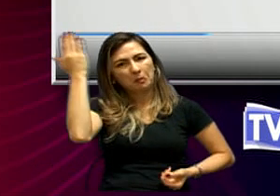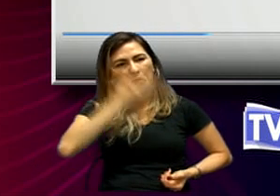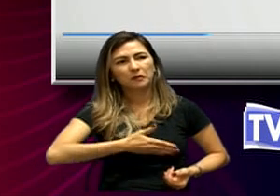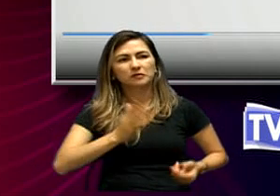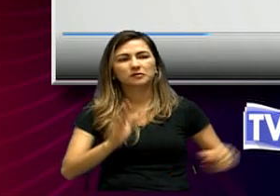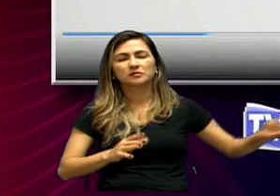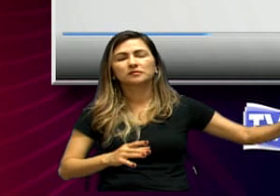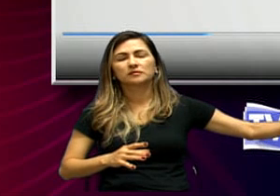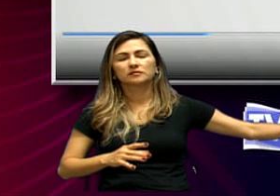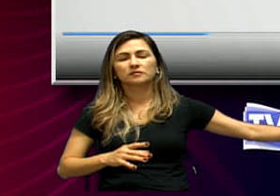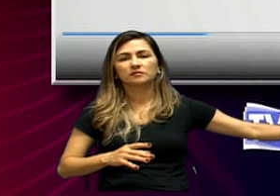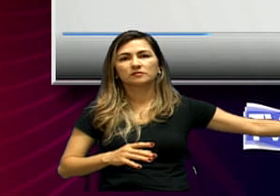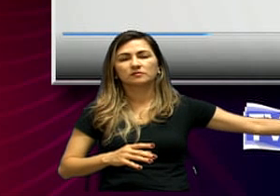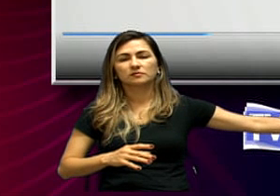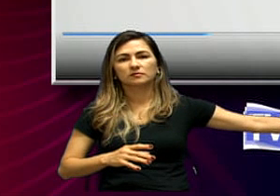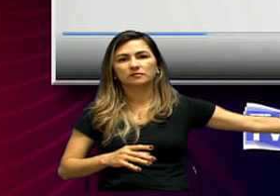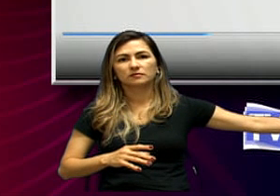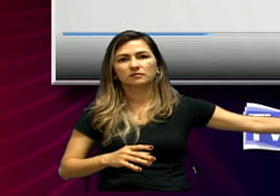nessas embalagens que